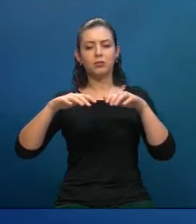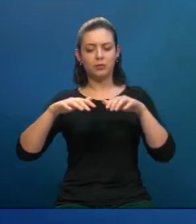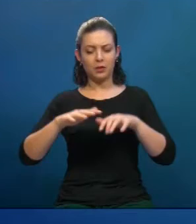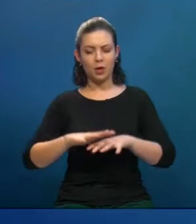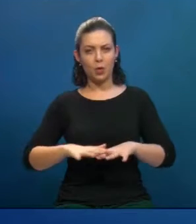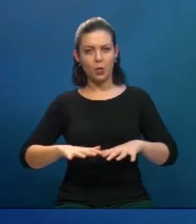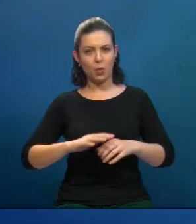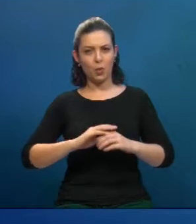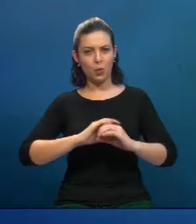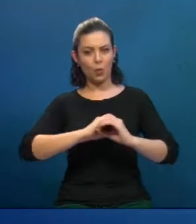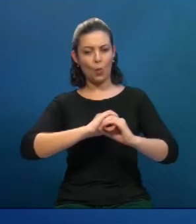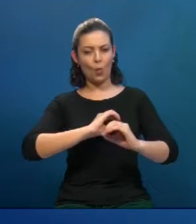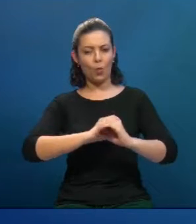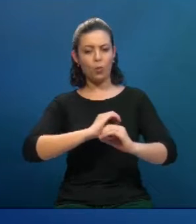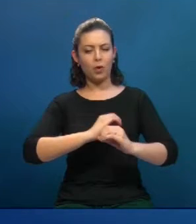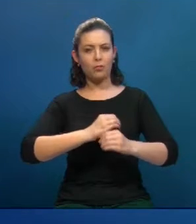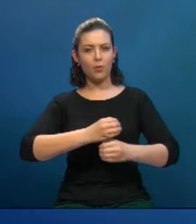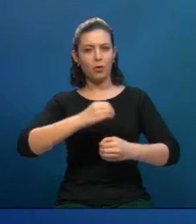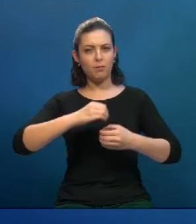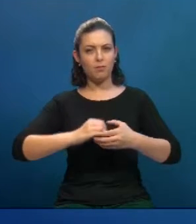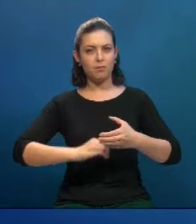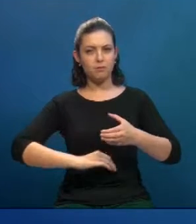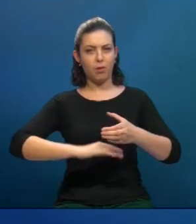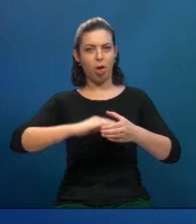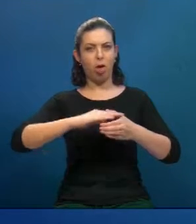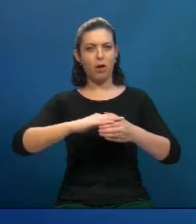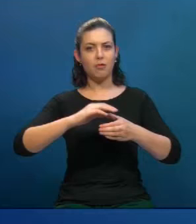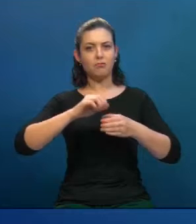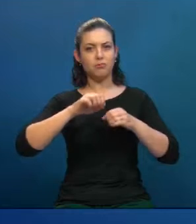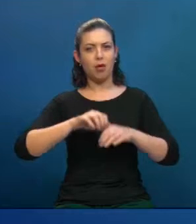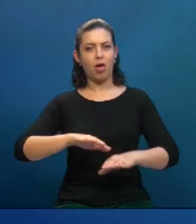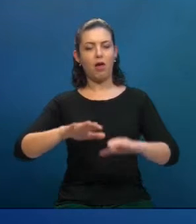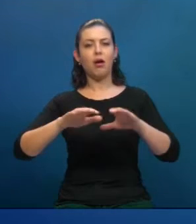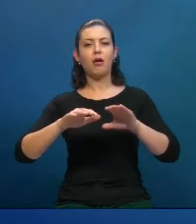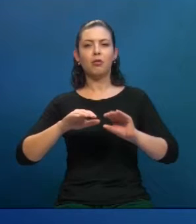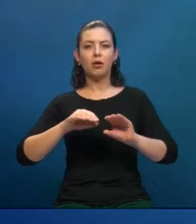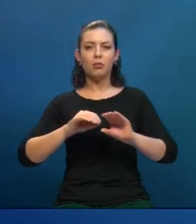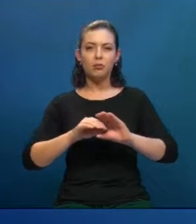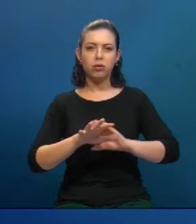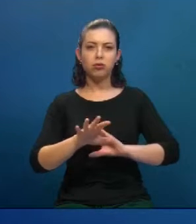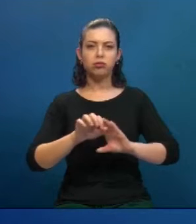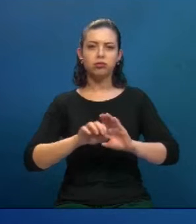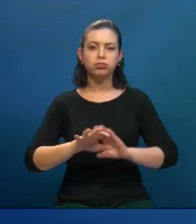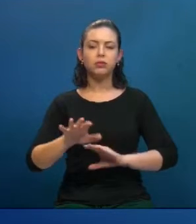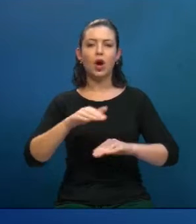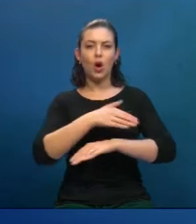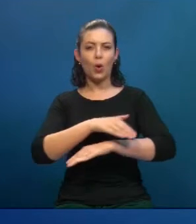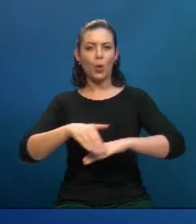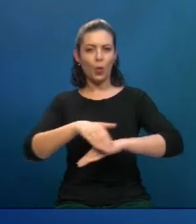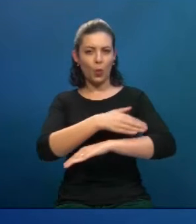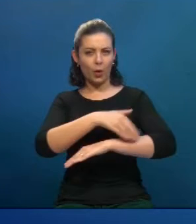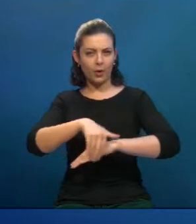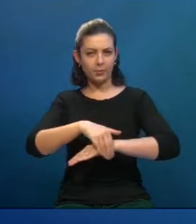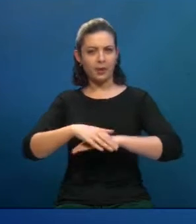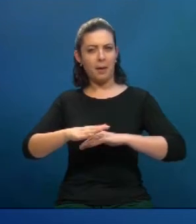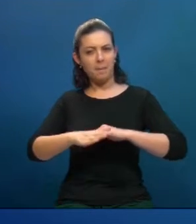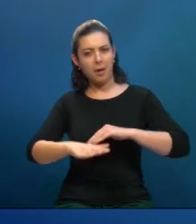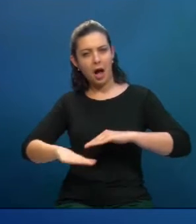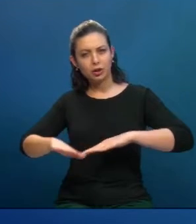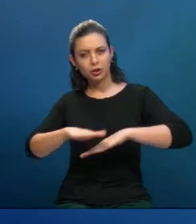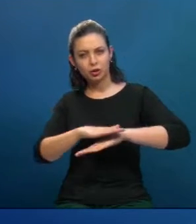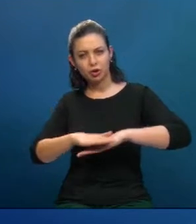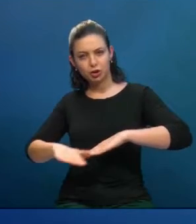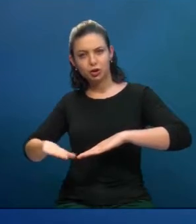rede de esgoto e esse esgoto corria céu aberto ali no jardim pitoresco na rua da da parte baixa ali